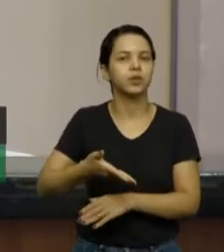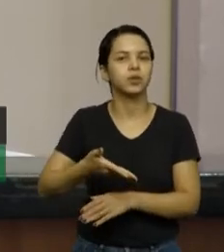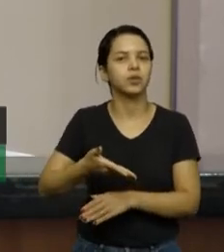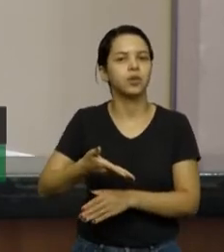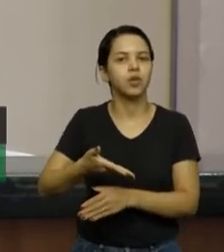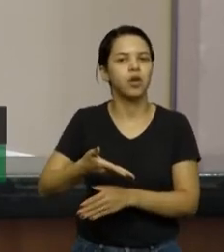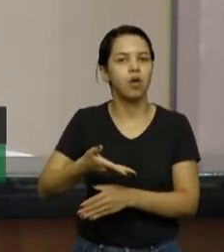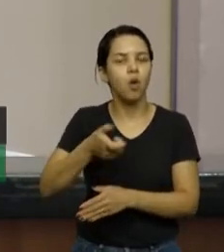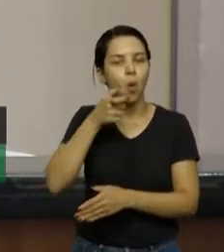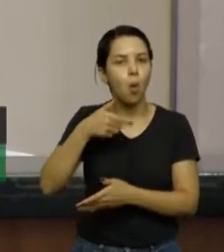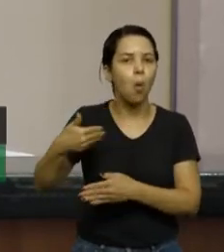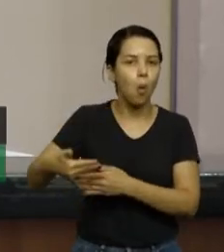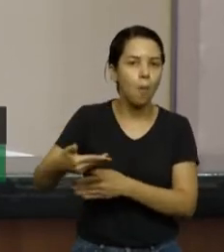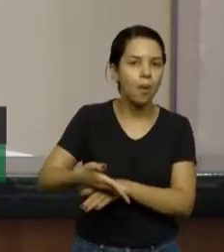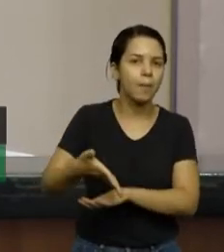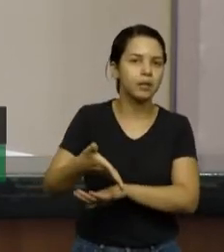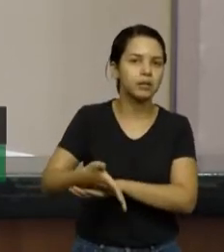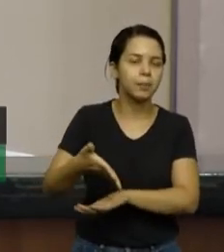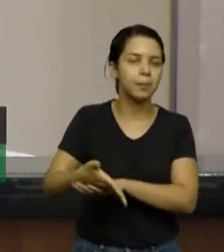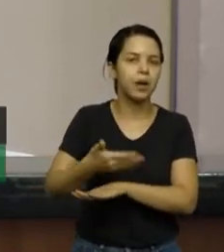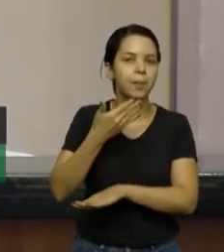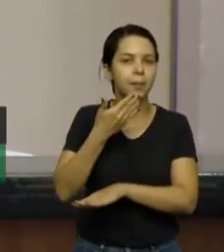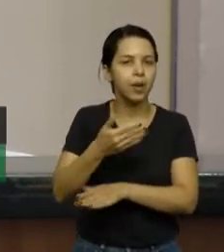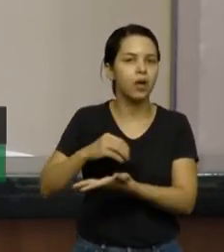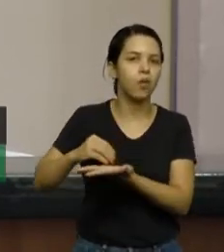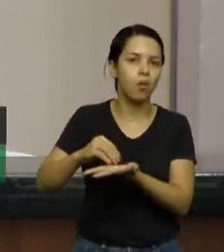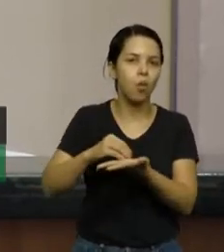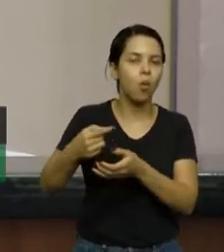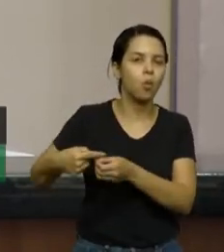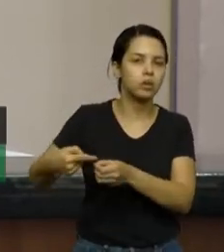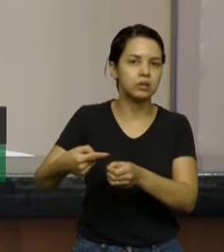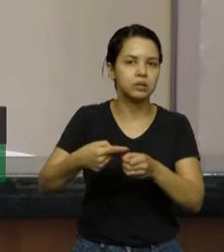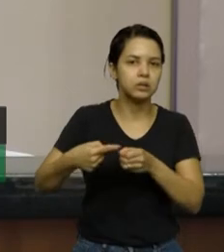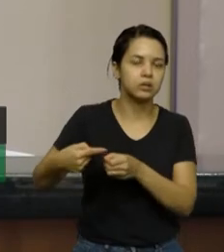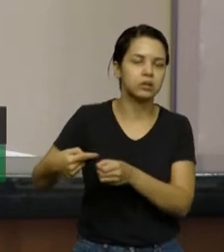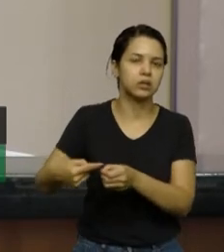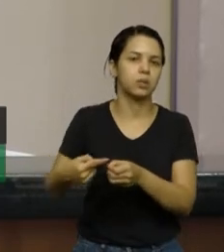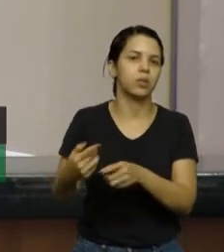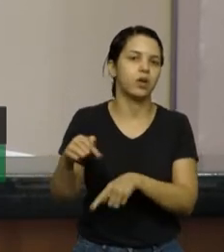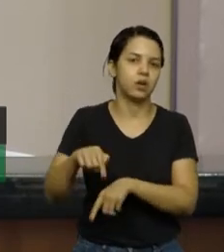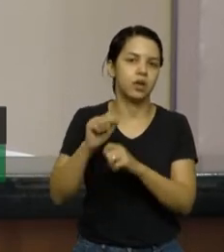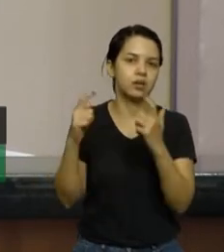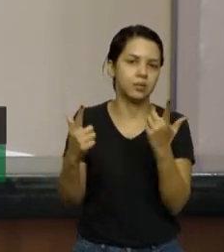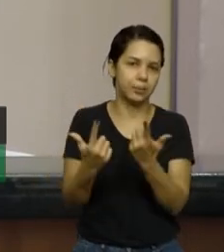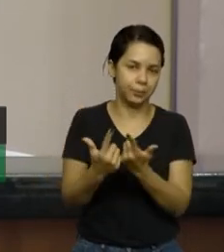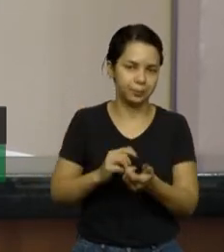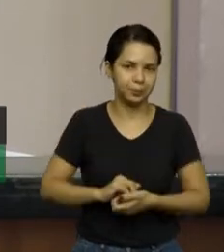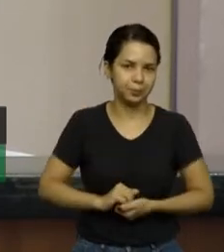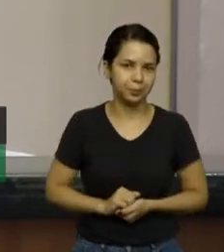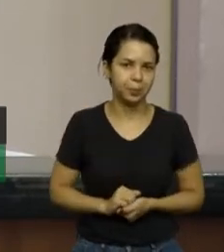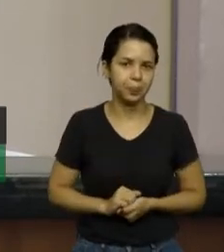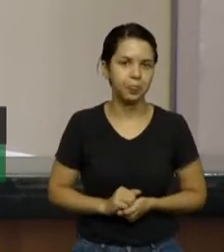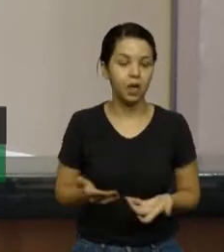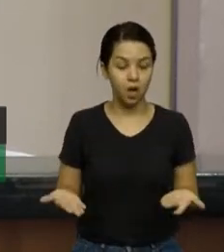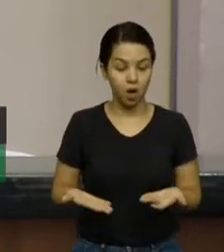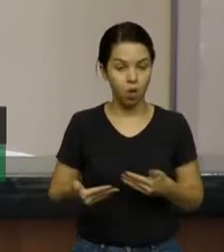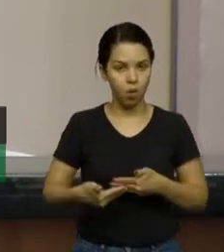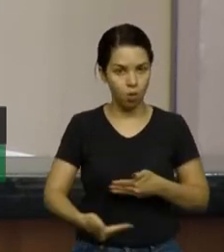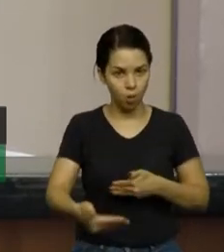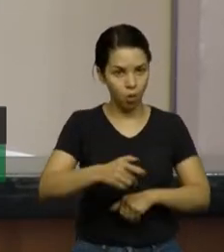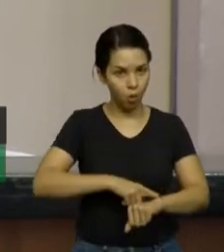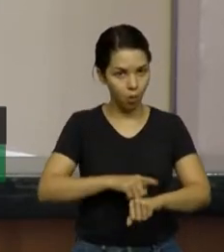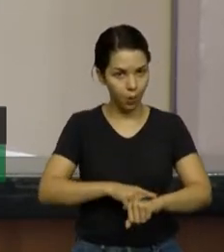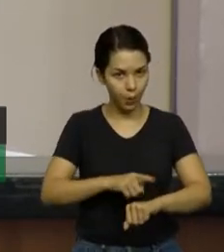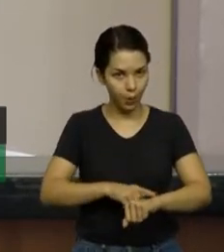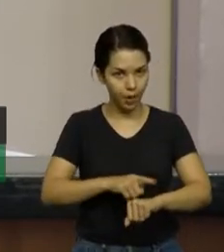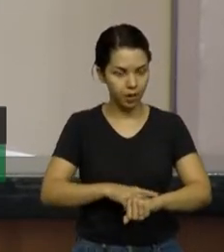município aqui na nossa Assembleia Legislativa. Passamos ao horário destinado aos